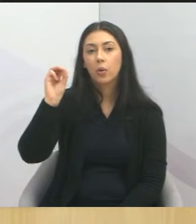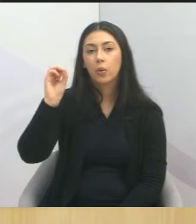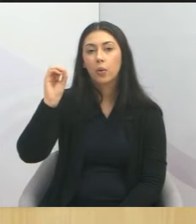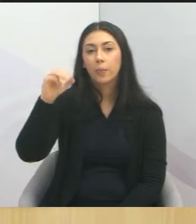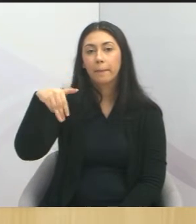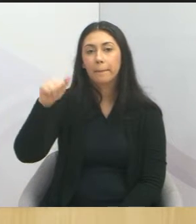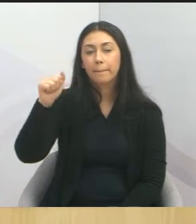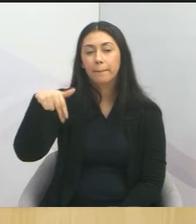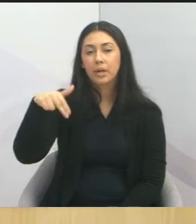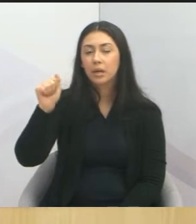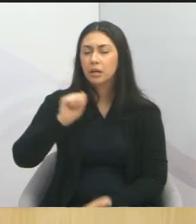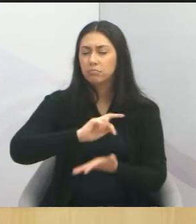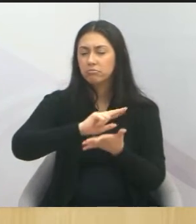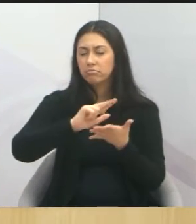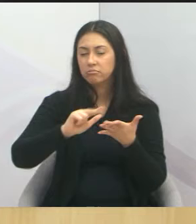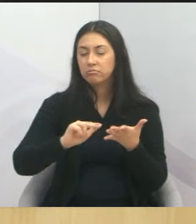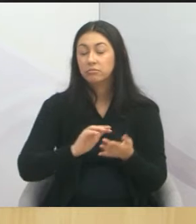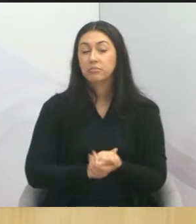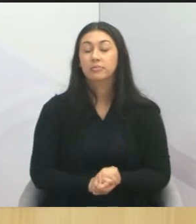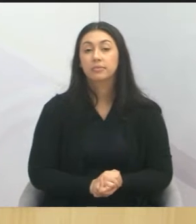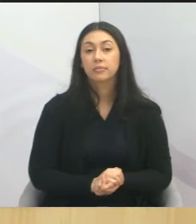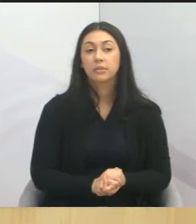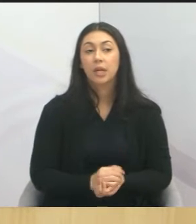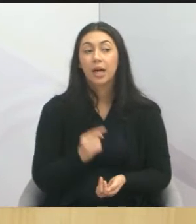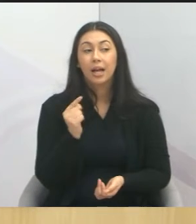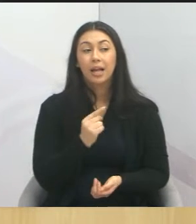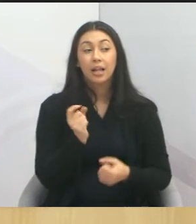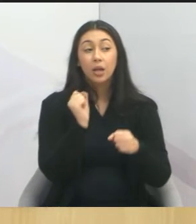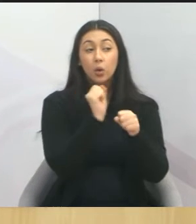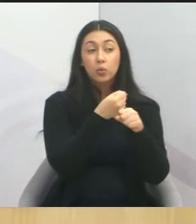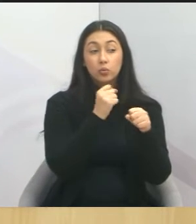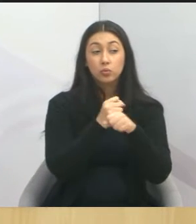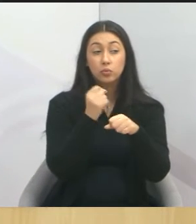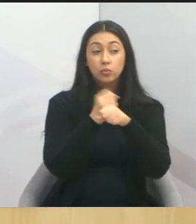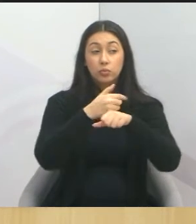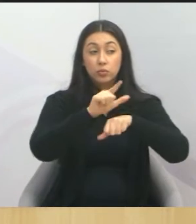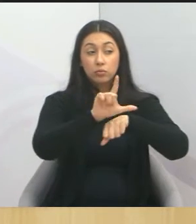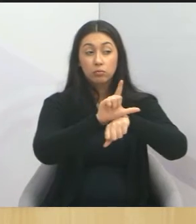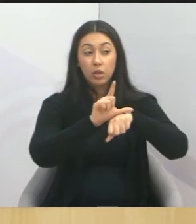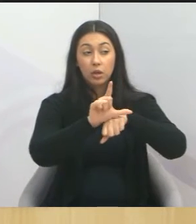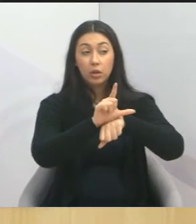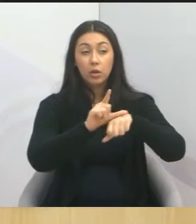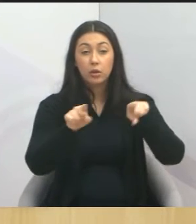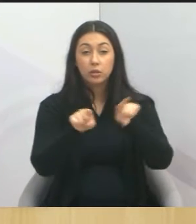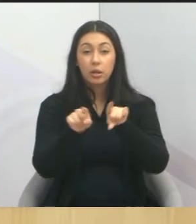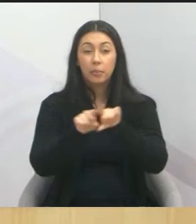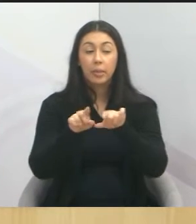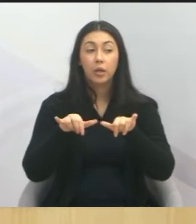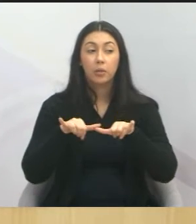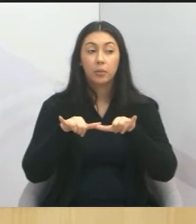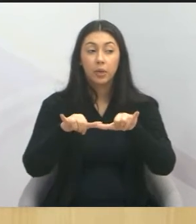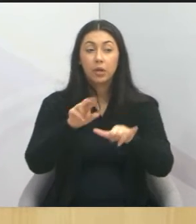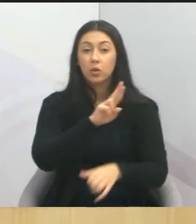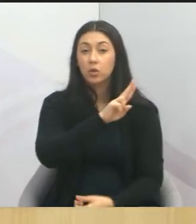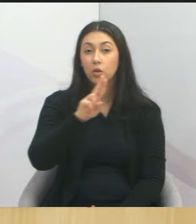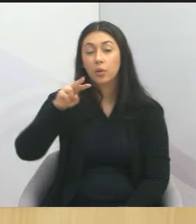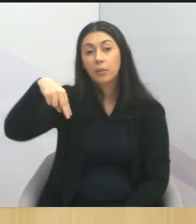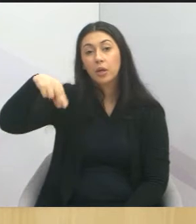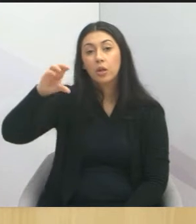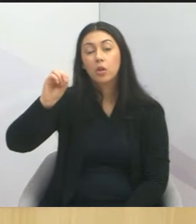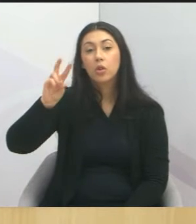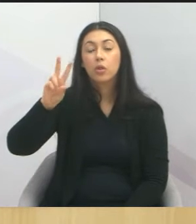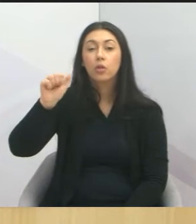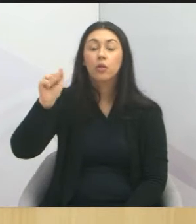Marques aquela área e foi construído ali um empreendimento como também o Mercado Nova Era o